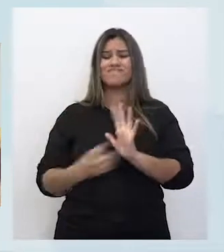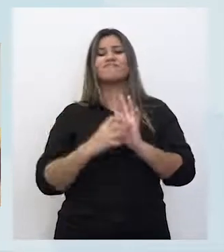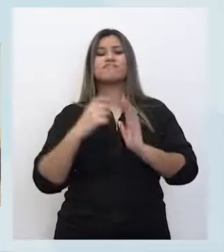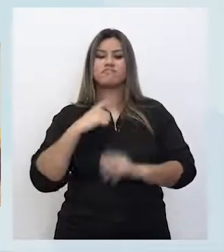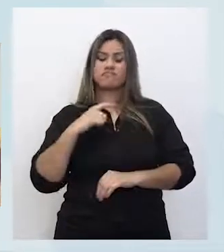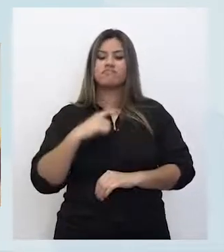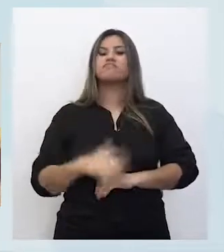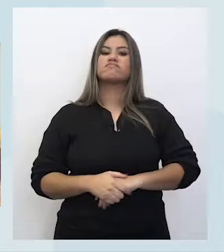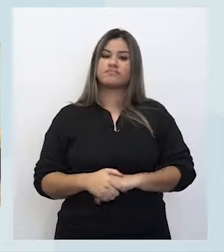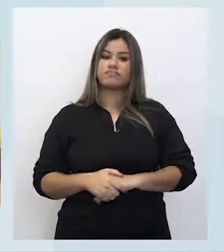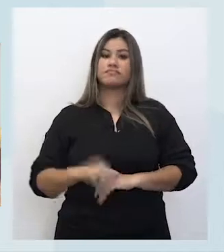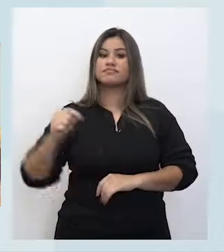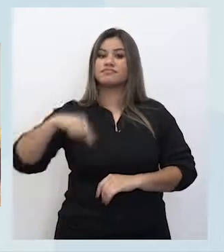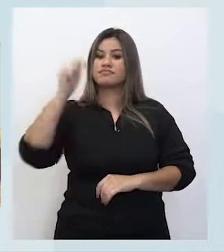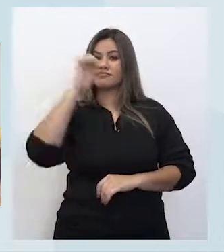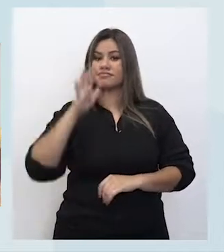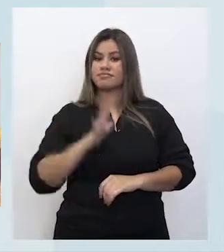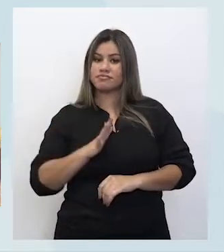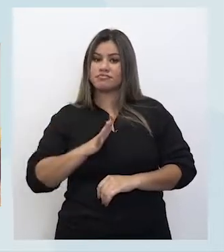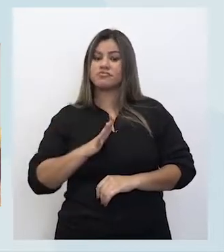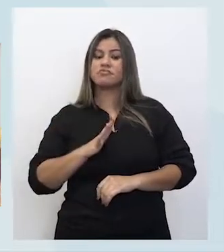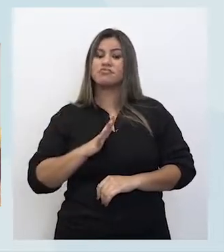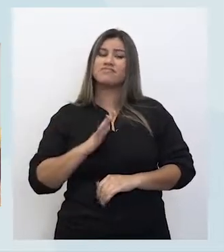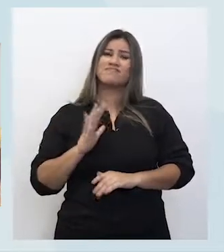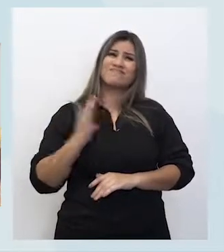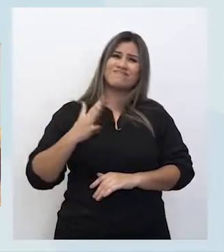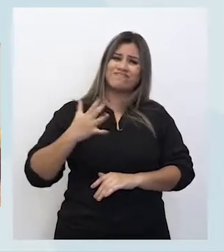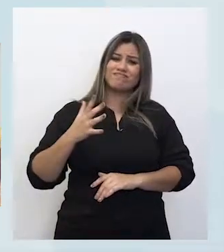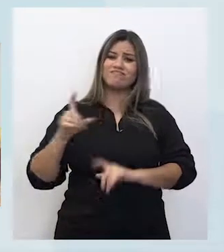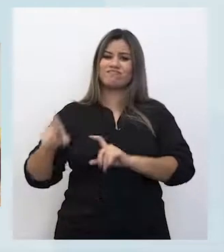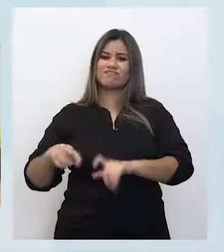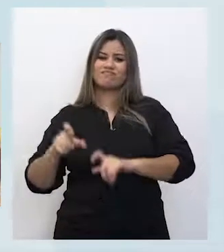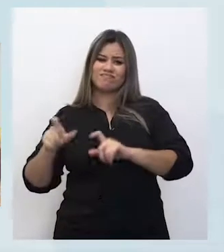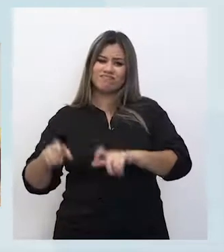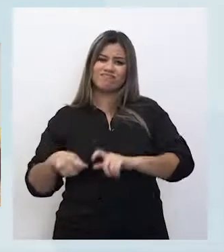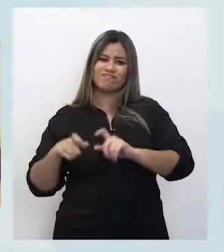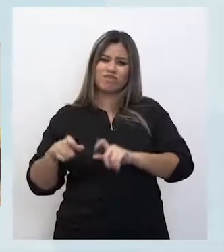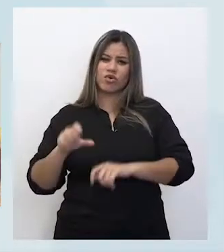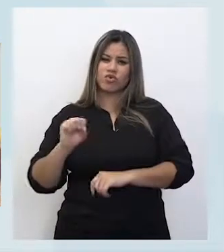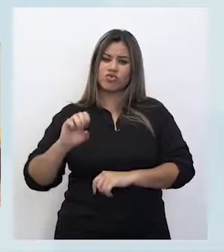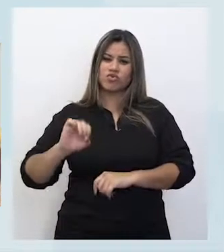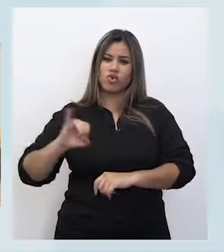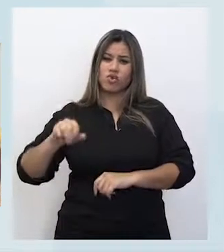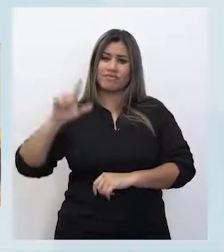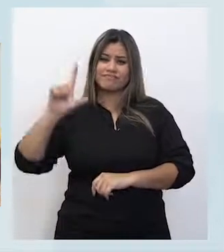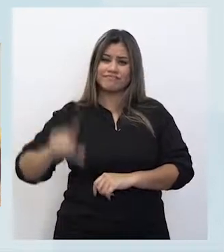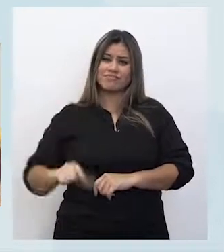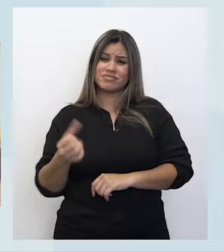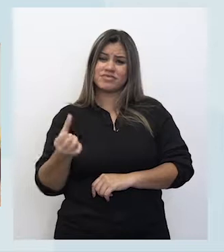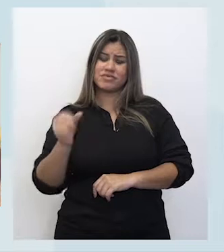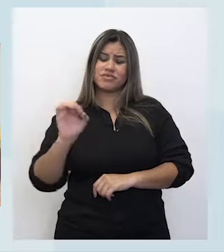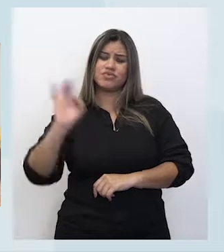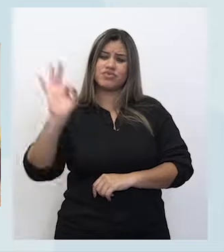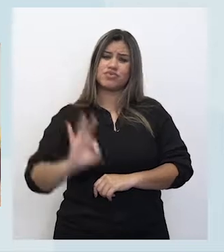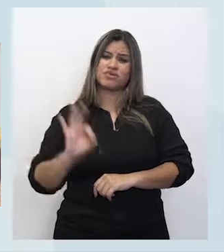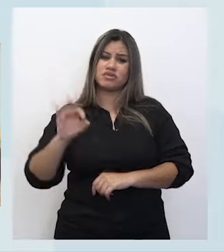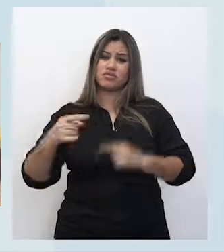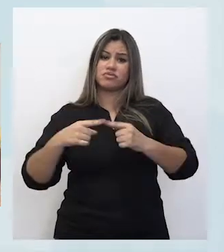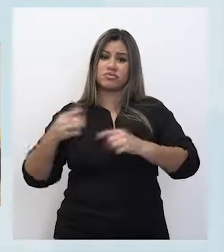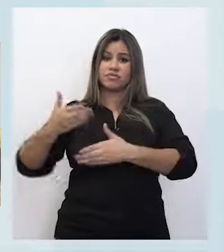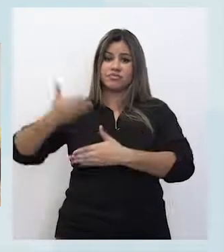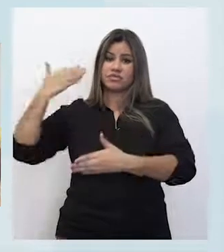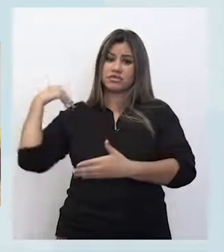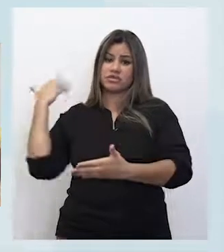atingida. No Brasil, o potencial médio de produtividade da soja caiu mais de 6% desde a década